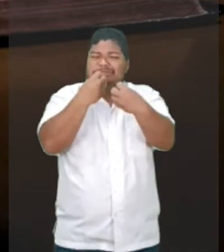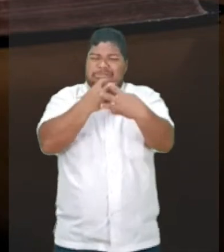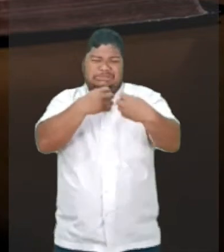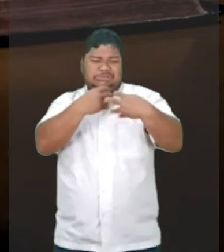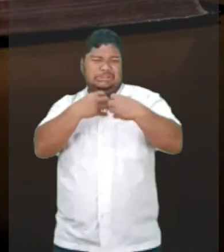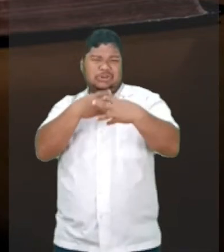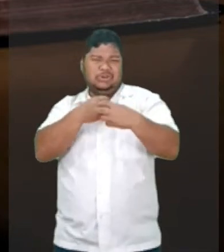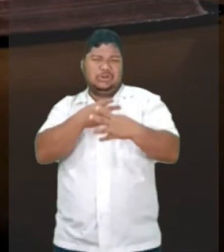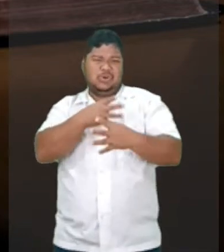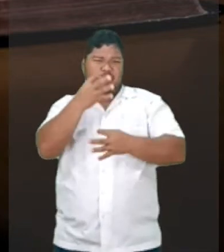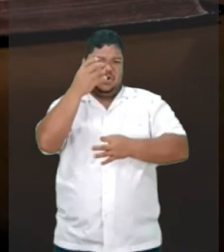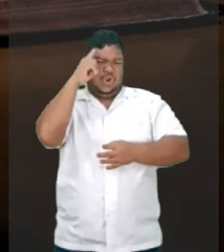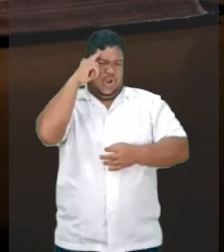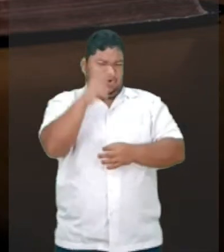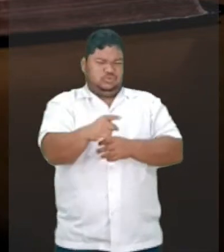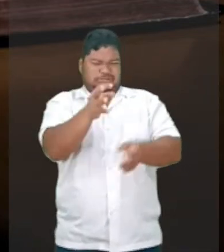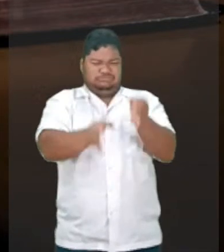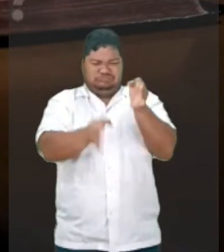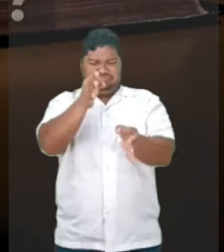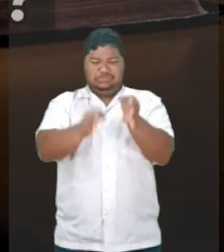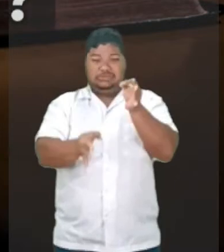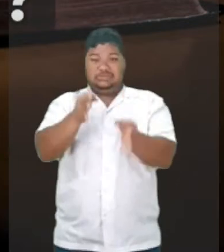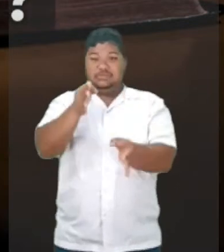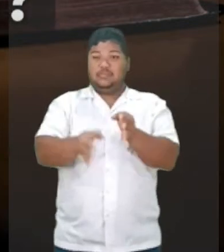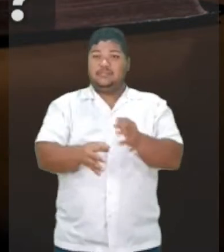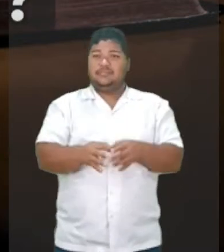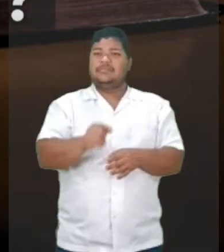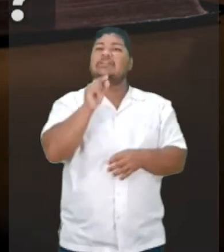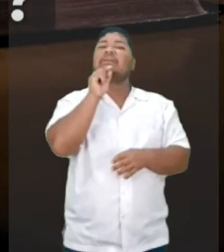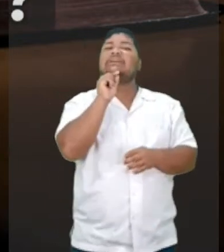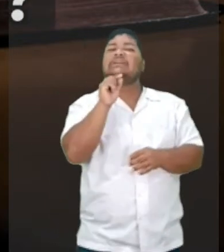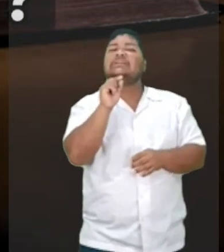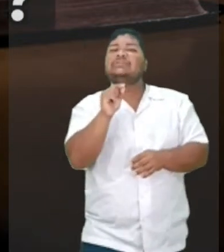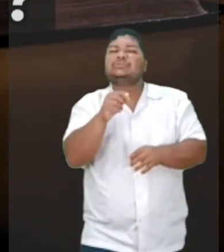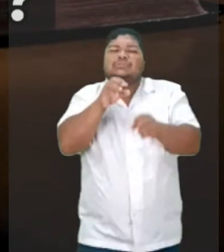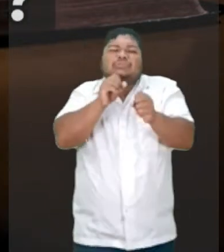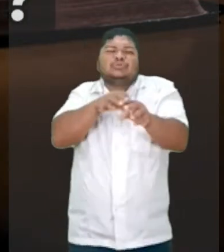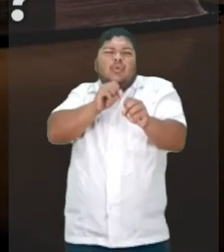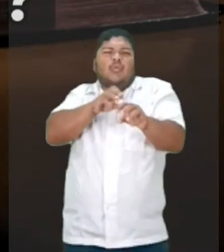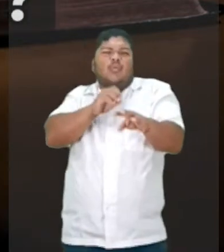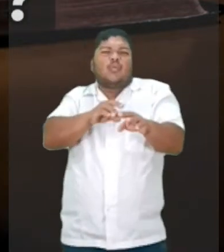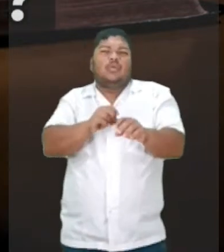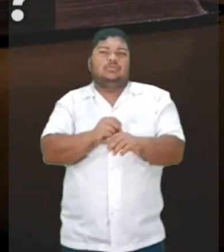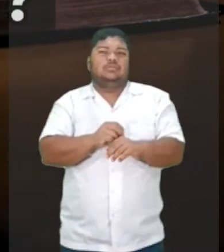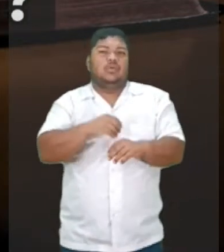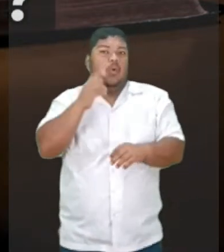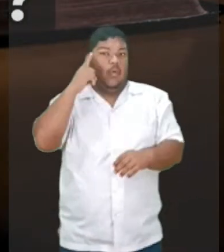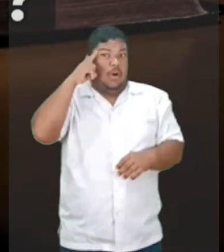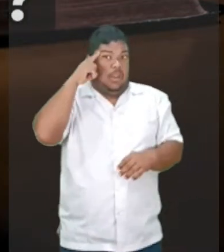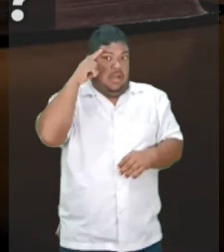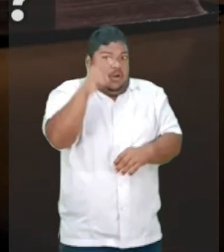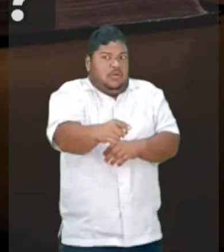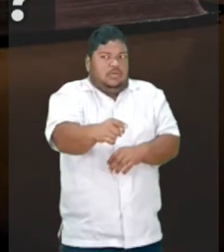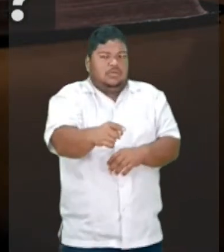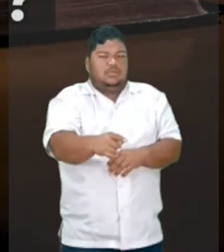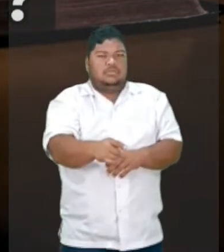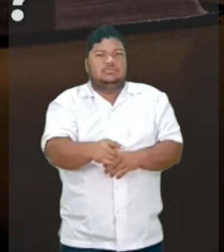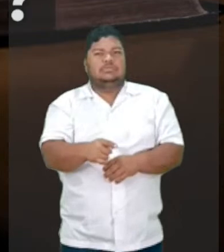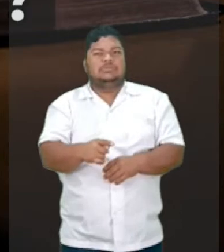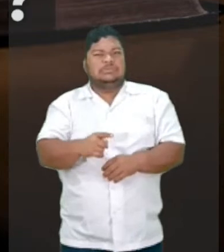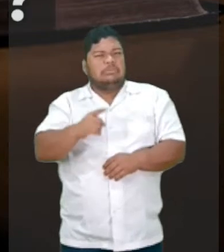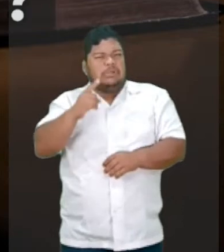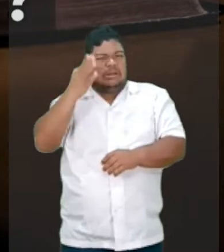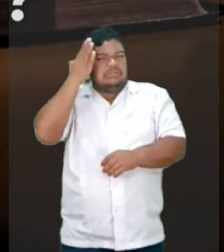julgar com justiça? Quem lhe ensinou o conhecimento? Ou lhe aponta o caminho da